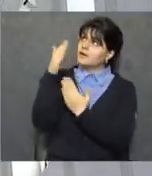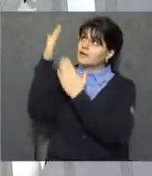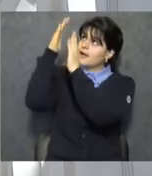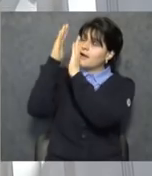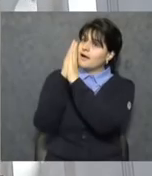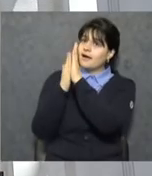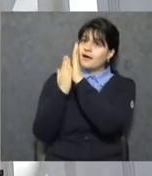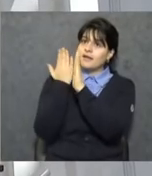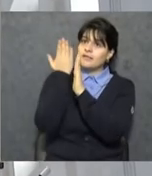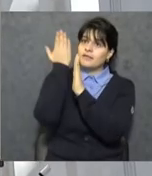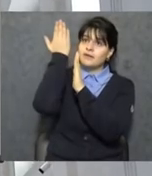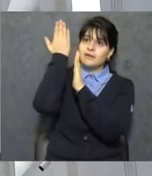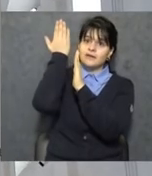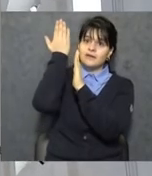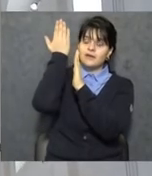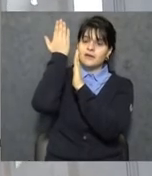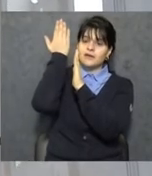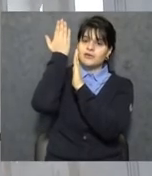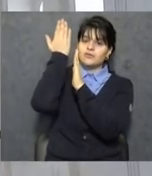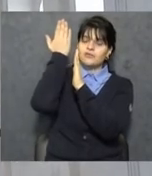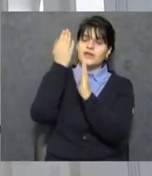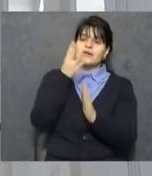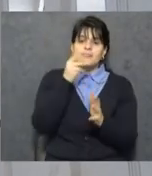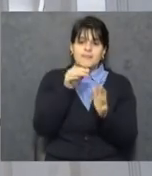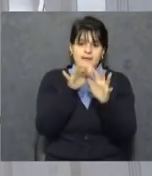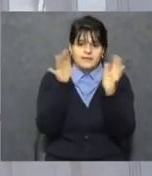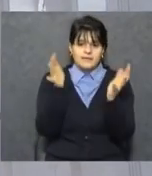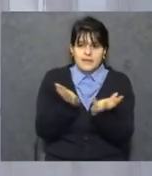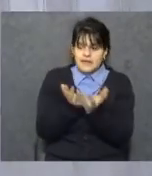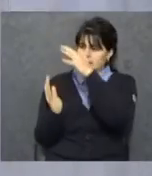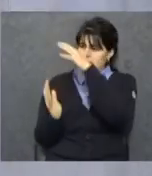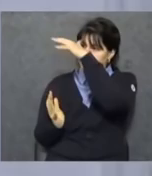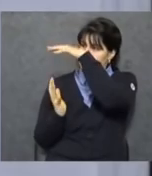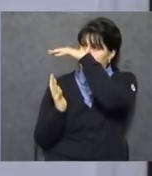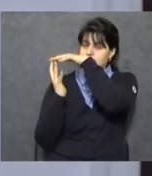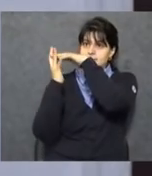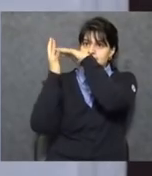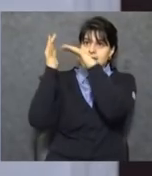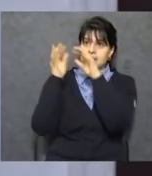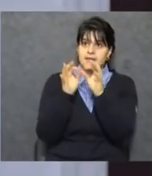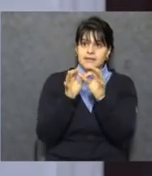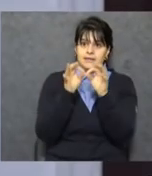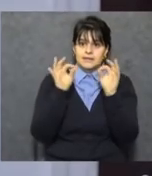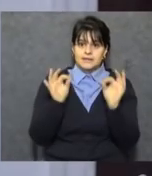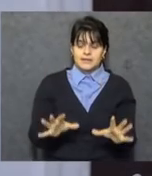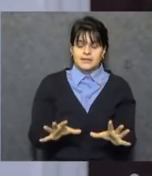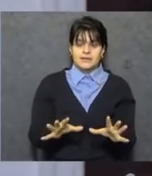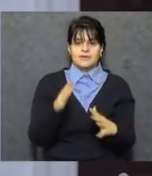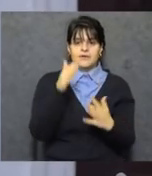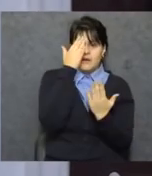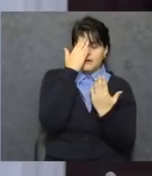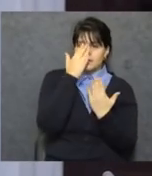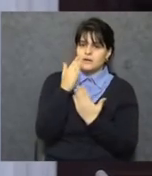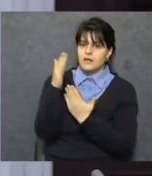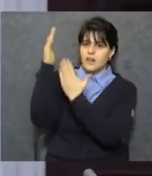Glória a Deus na terra e nos